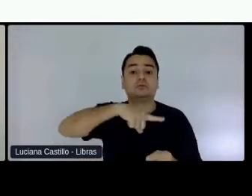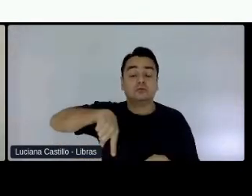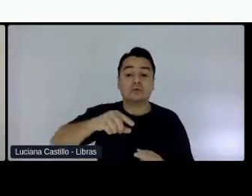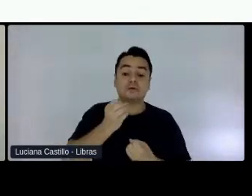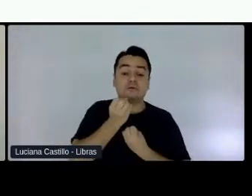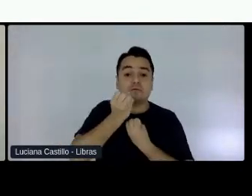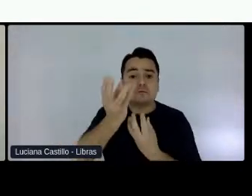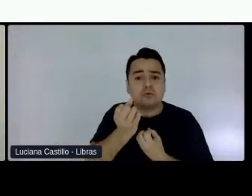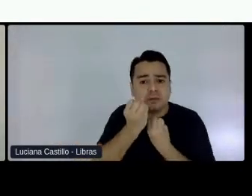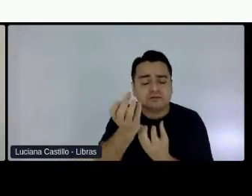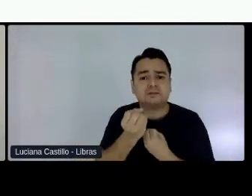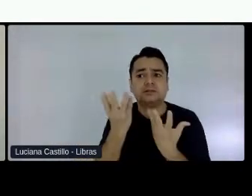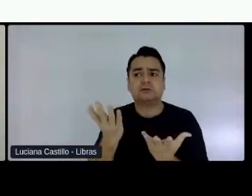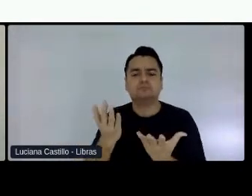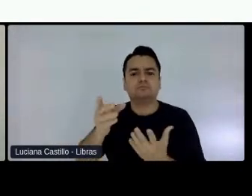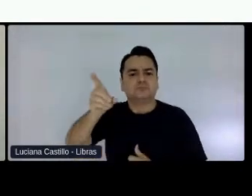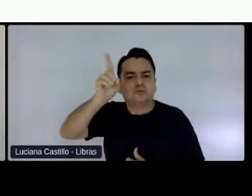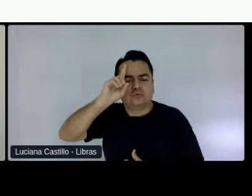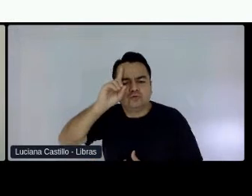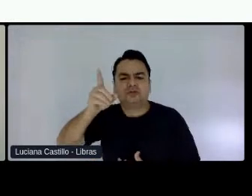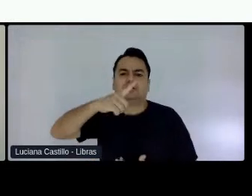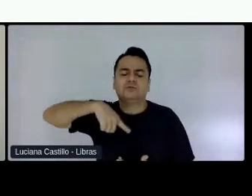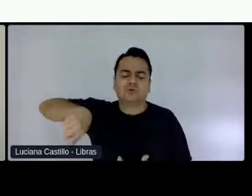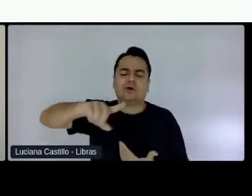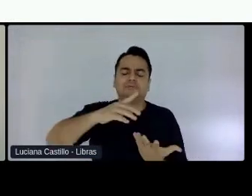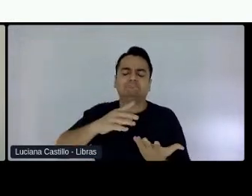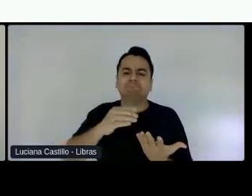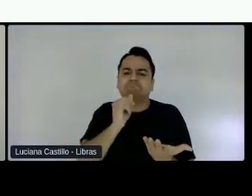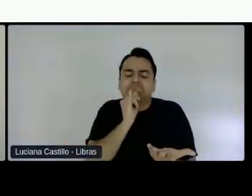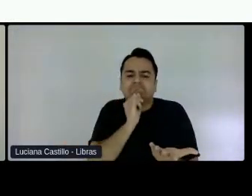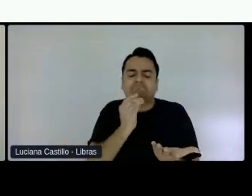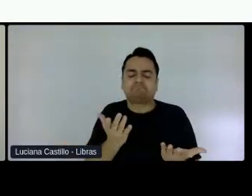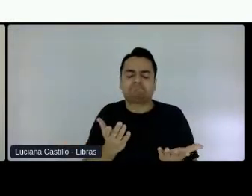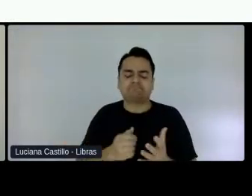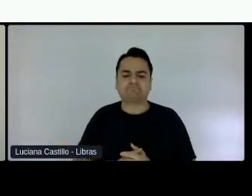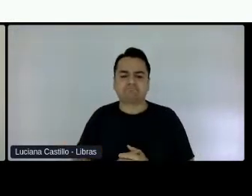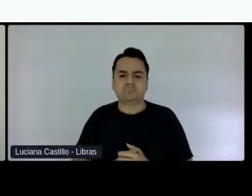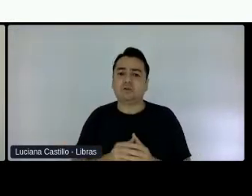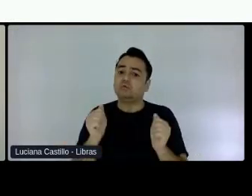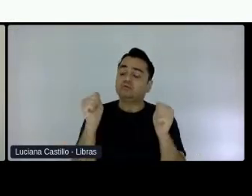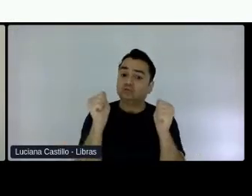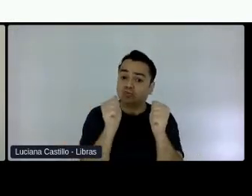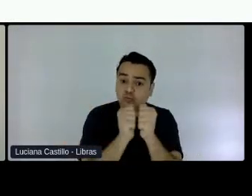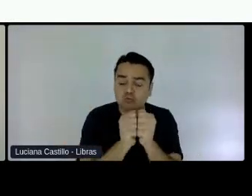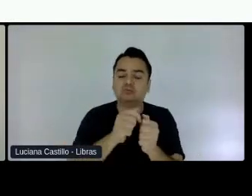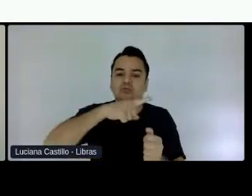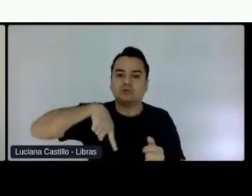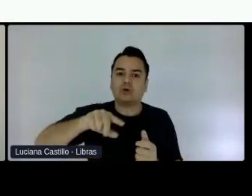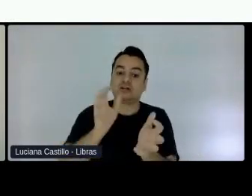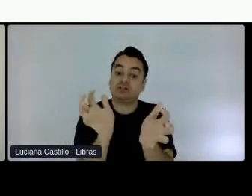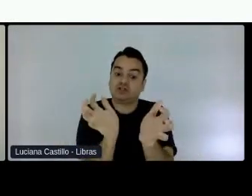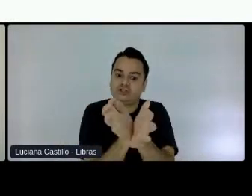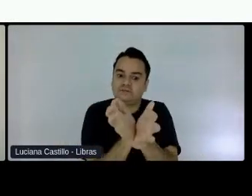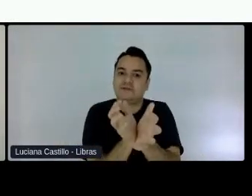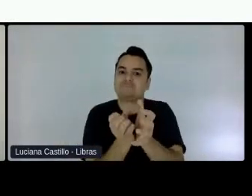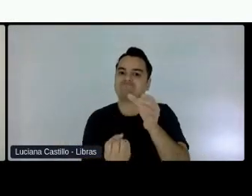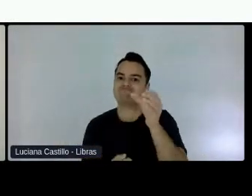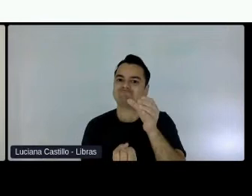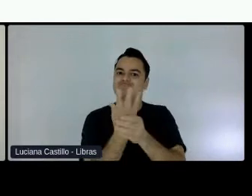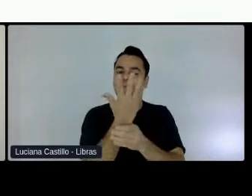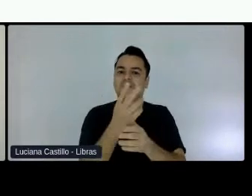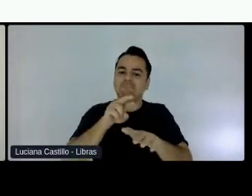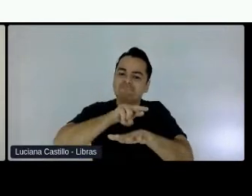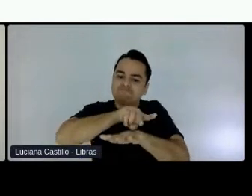informações do nosso dia a dia sobre capacitismo, e juntos construir esse time. Então, nós temos